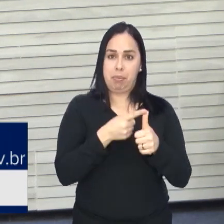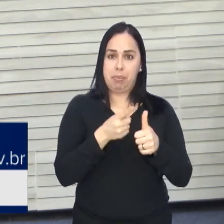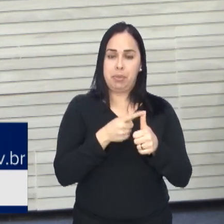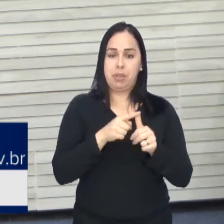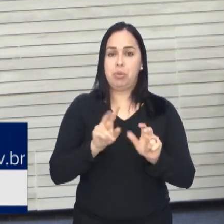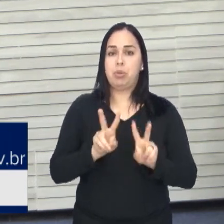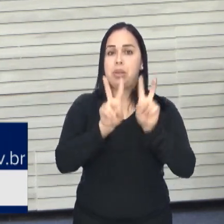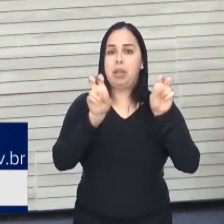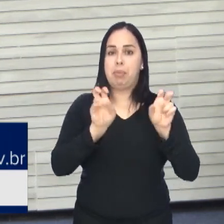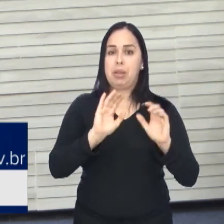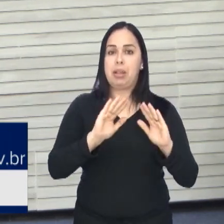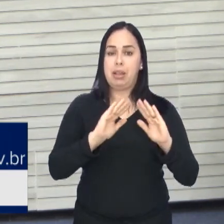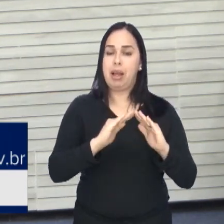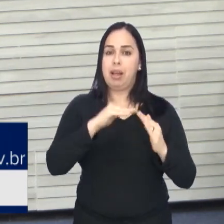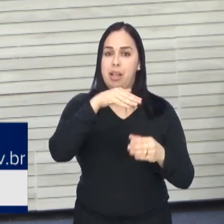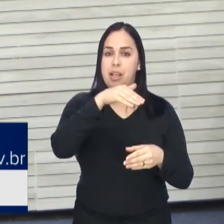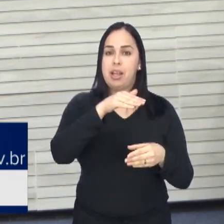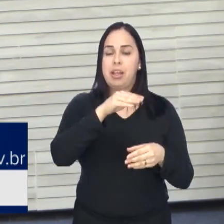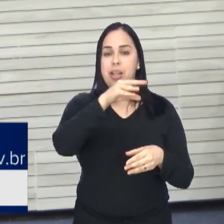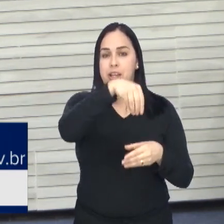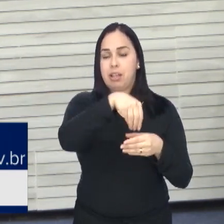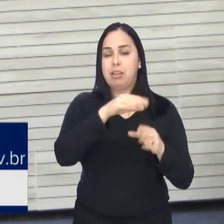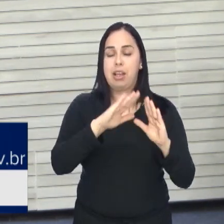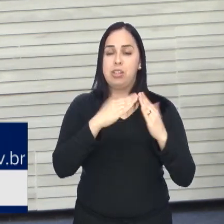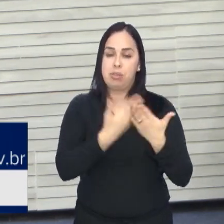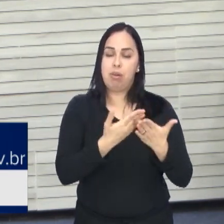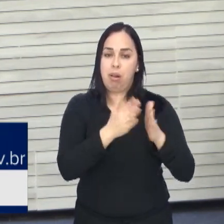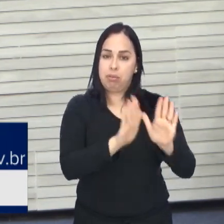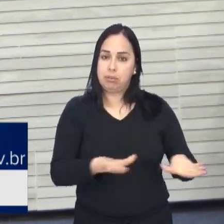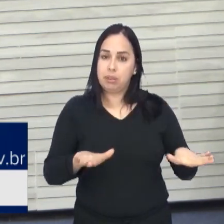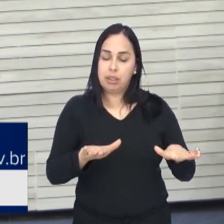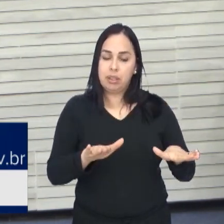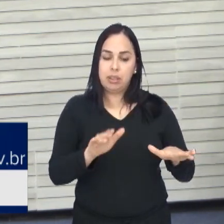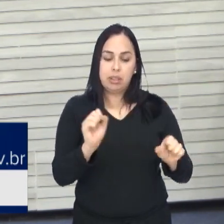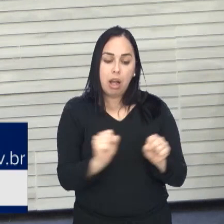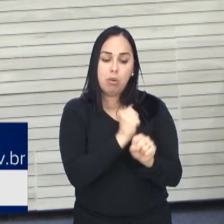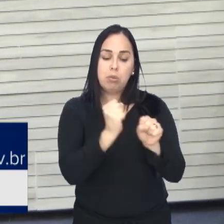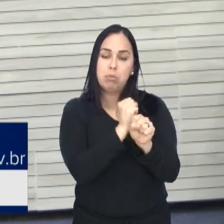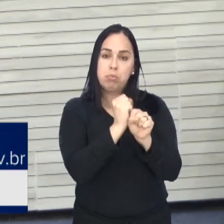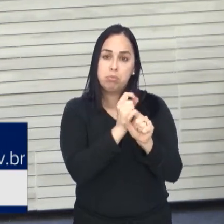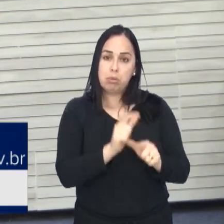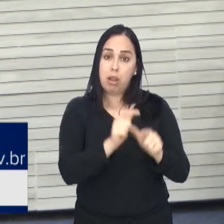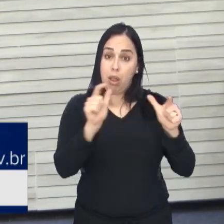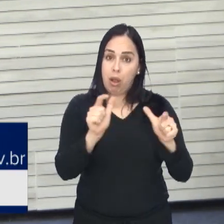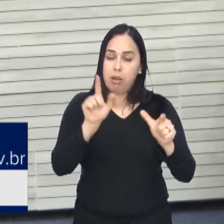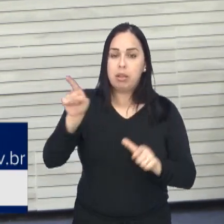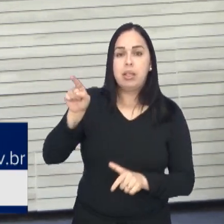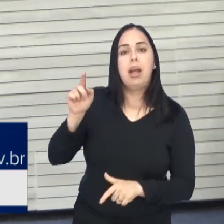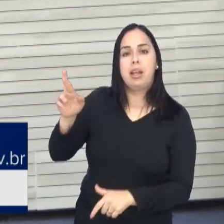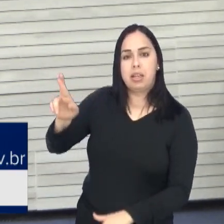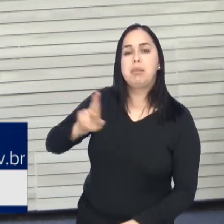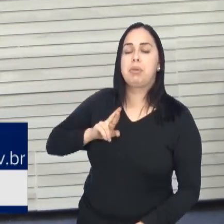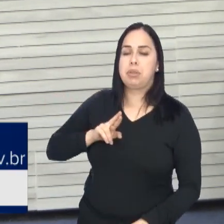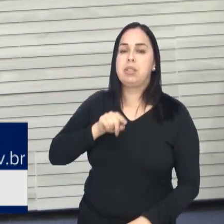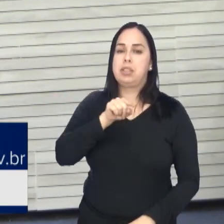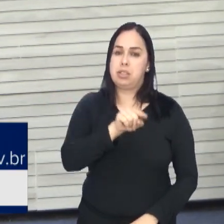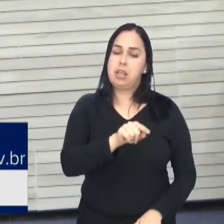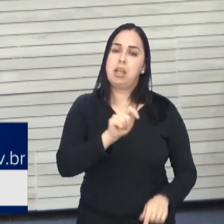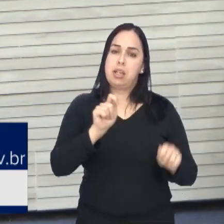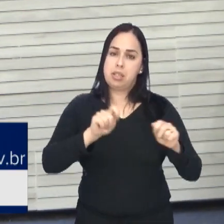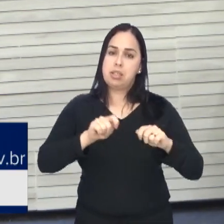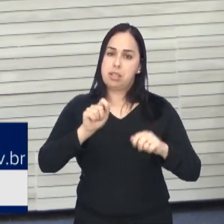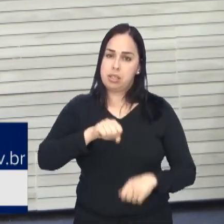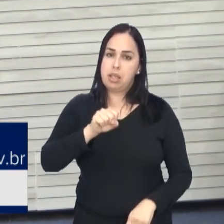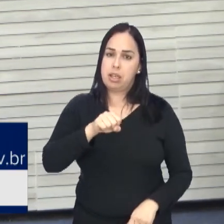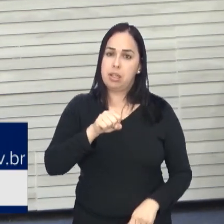do prézinho ampliado, como que estava em São José dos Campos o andamento. E a prefeitura respondeu que realmente existe essa política